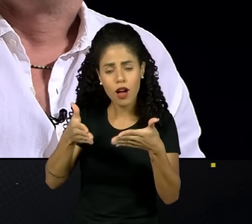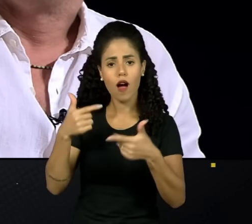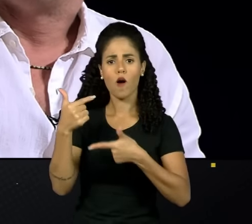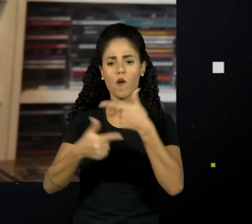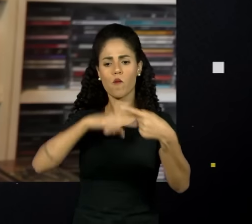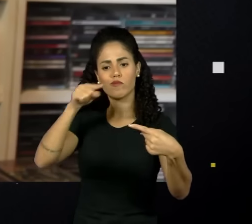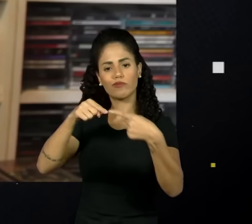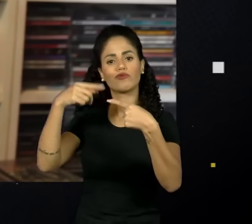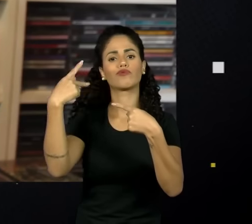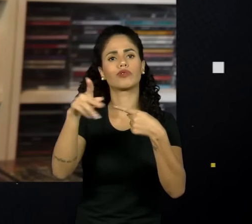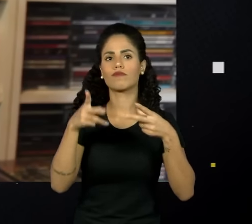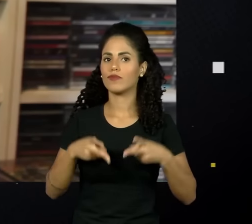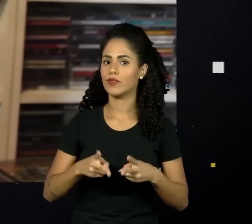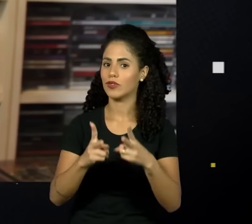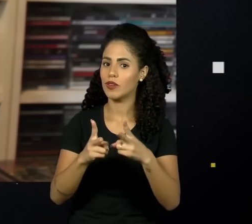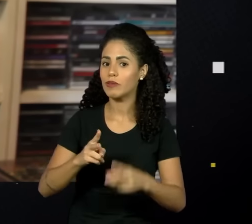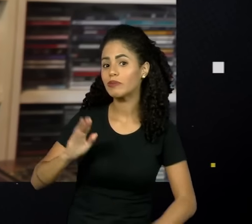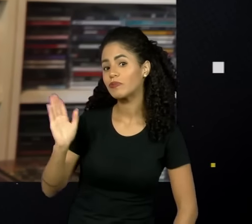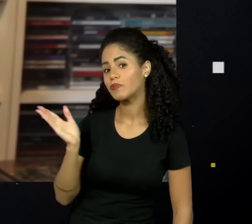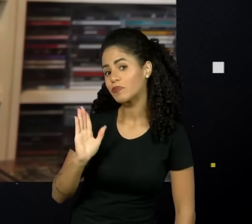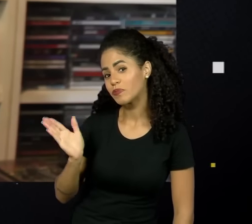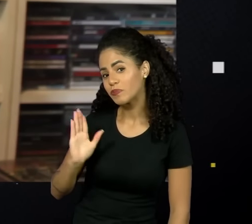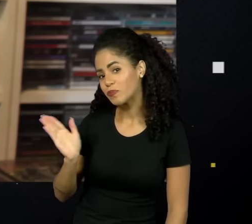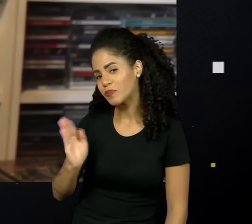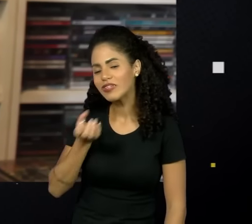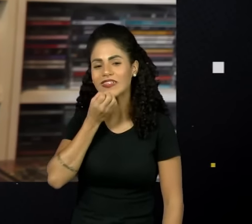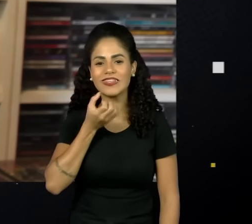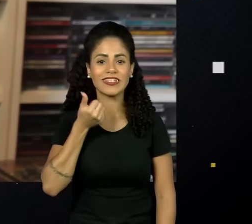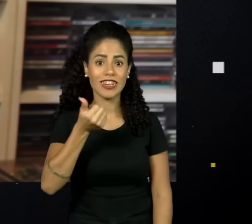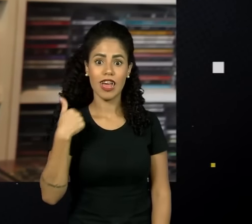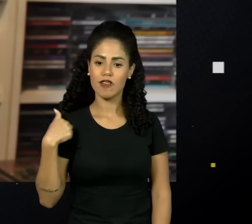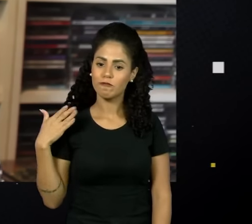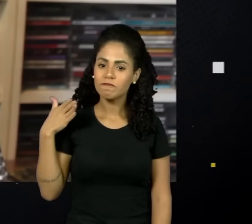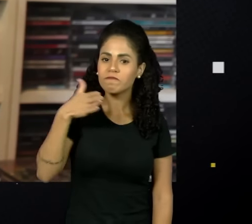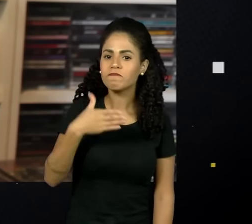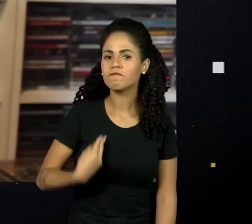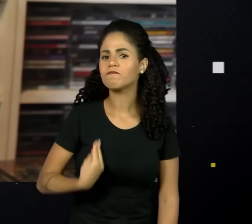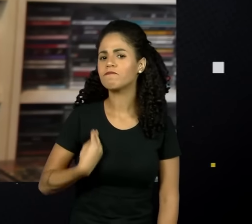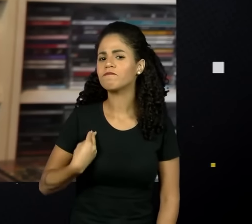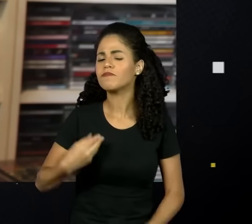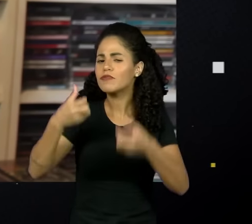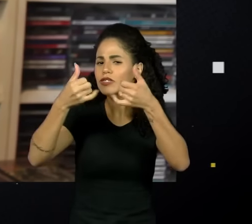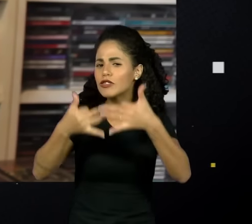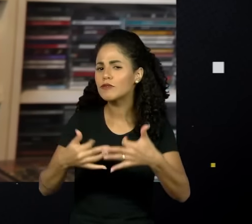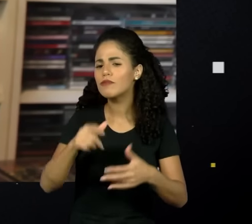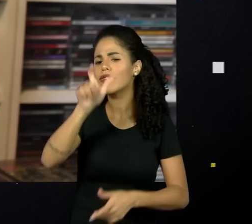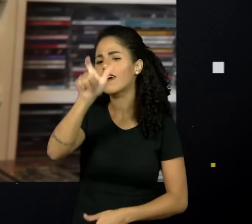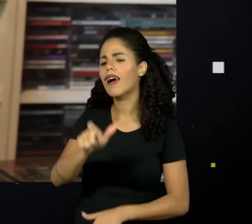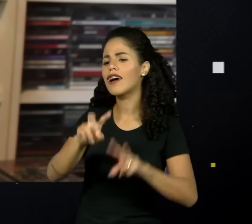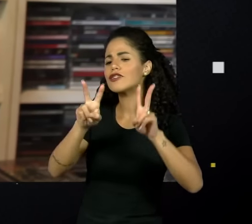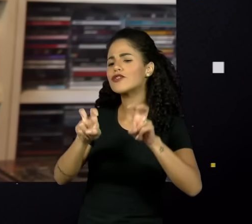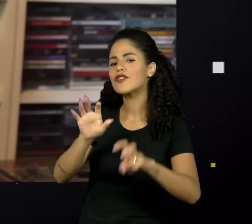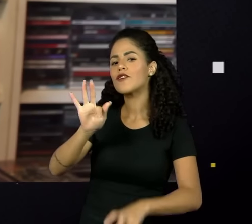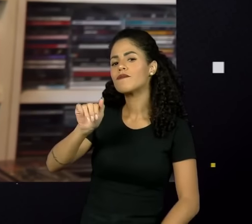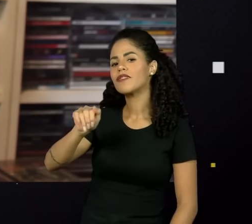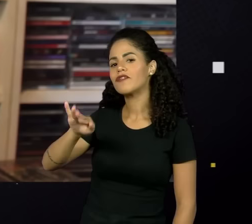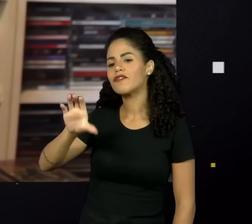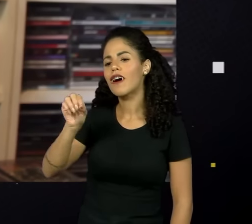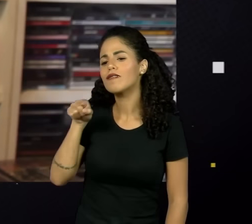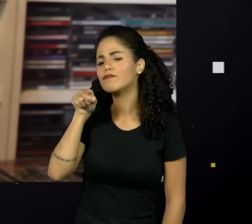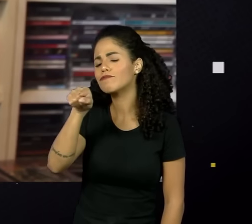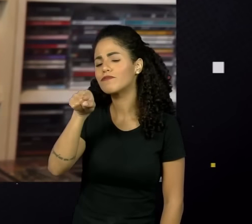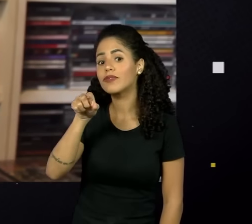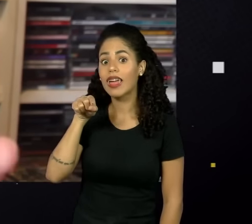seus objetivos sou o jaulas Ulisses e vim aqui falar um pouquinho do Fábio Assunção quando